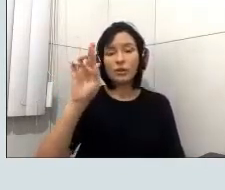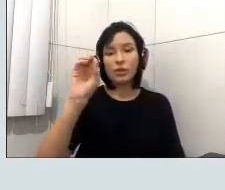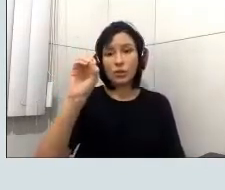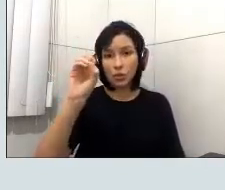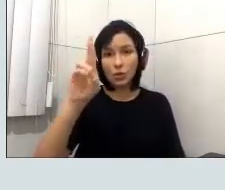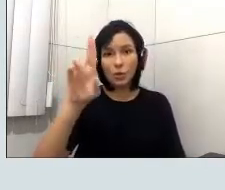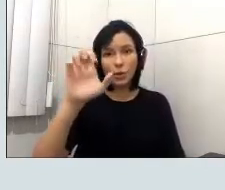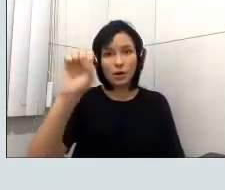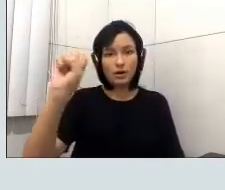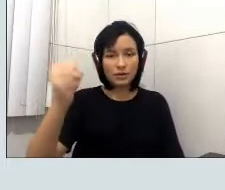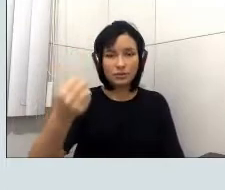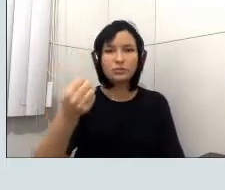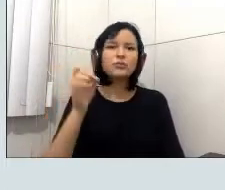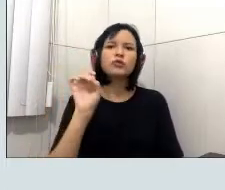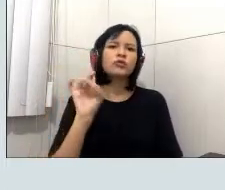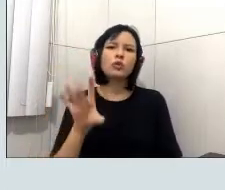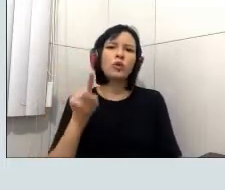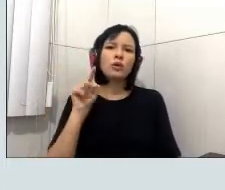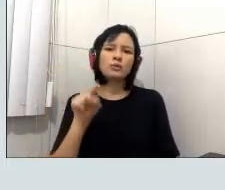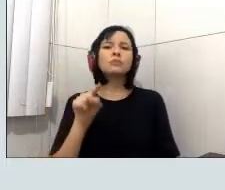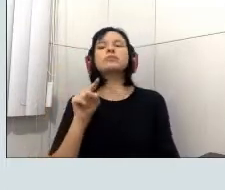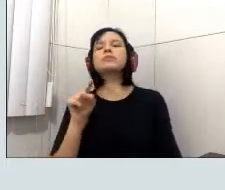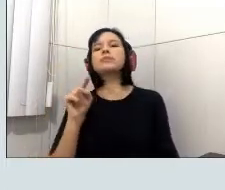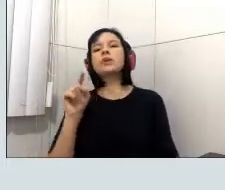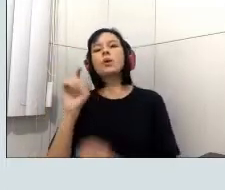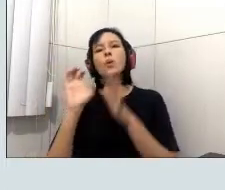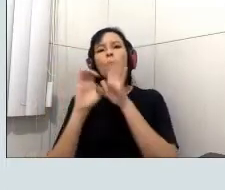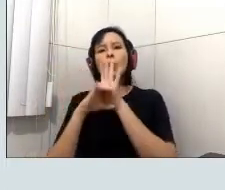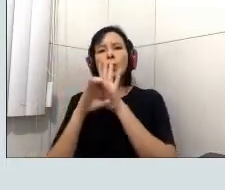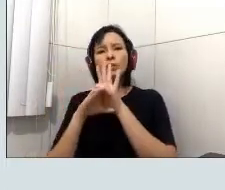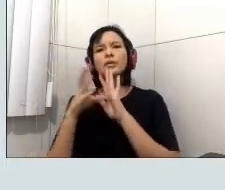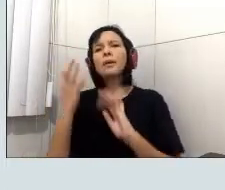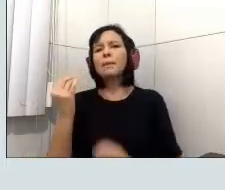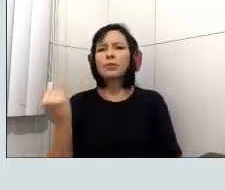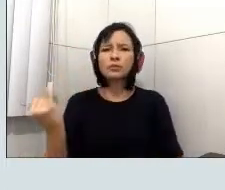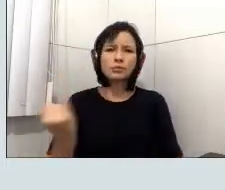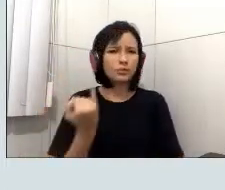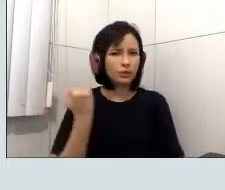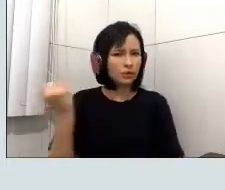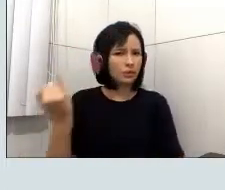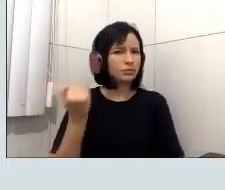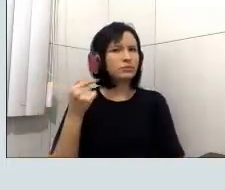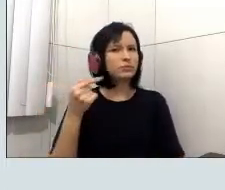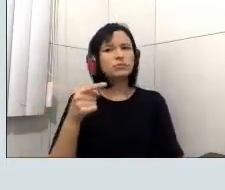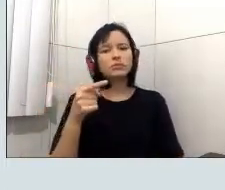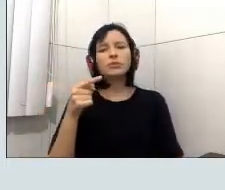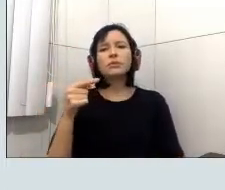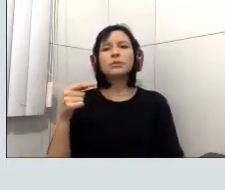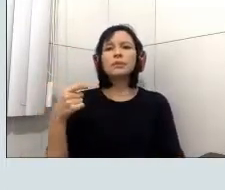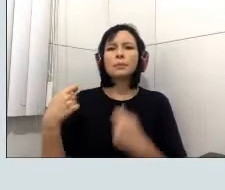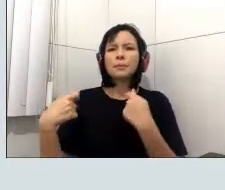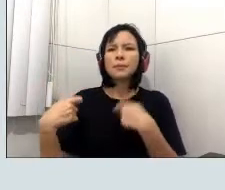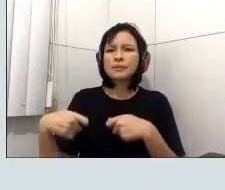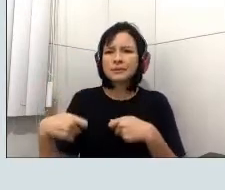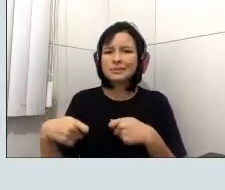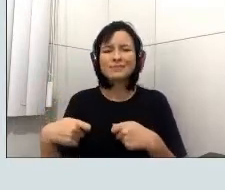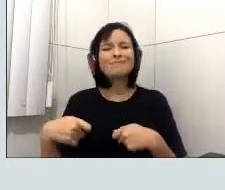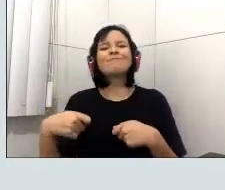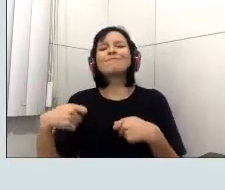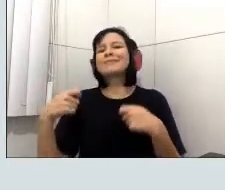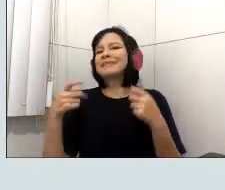mas é só para vocês saberem que esses conceitos eles são muito importantes e que vocês precisam sempre